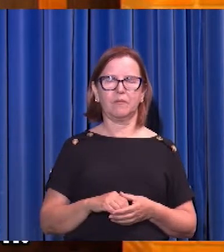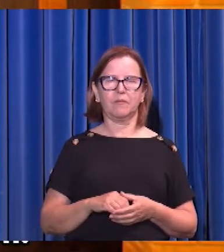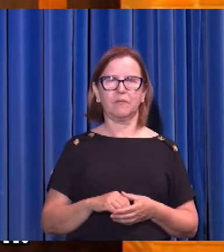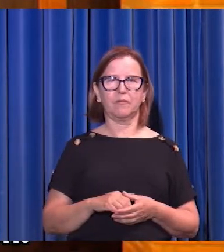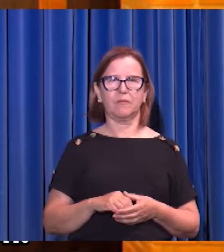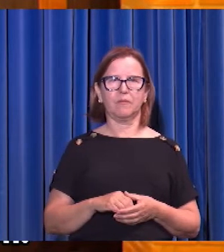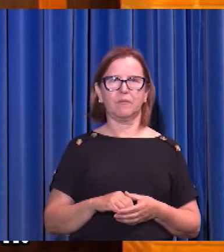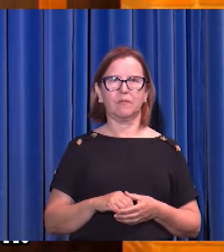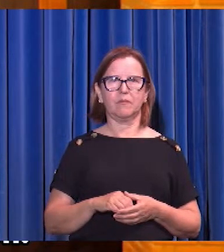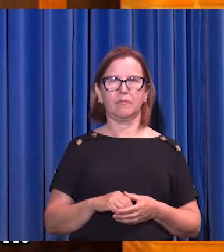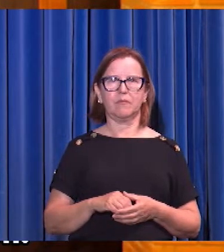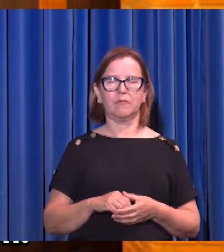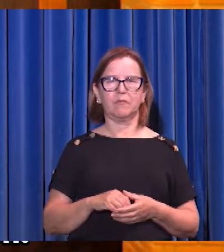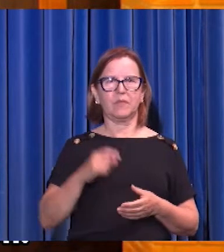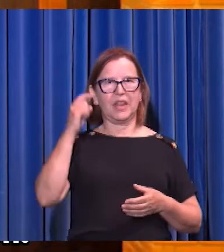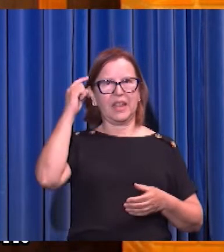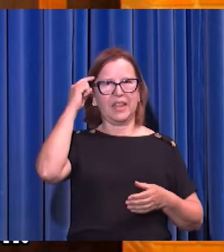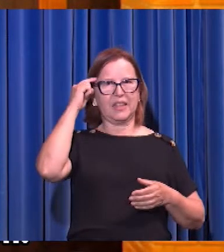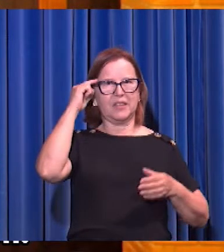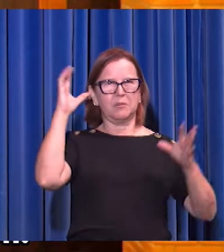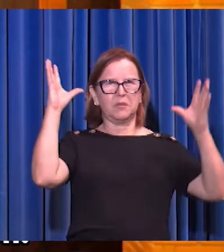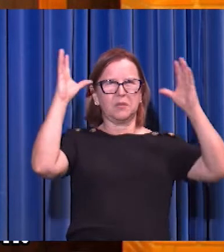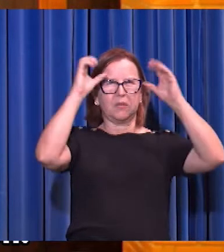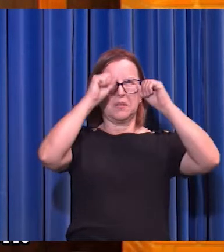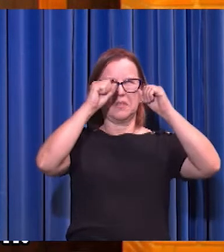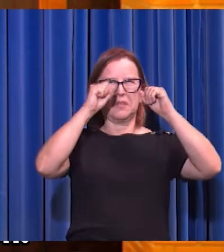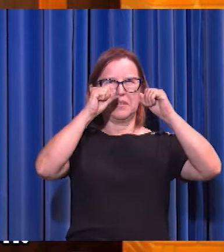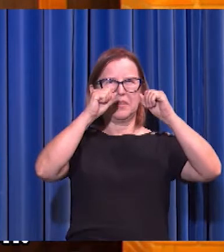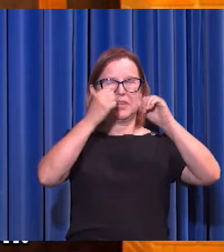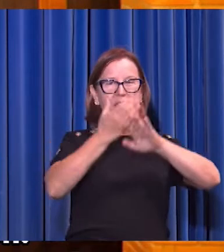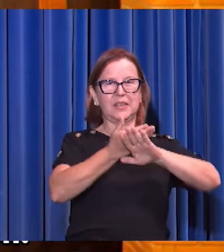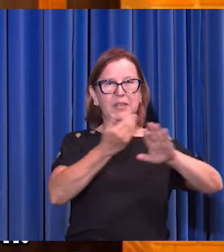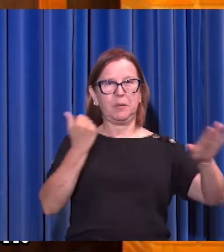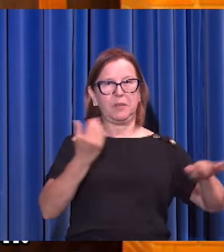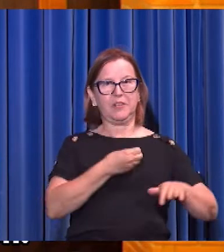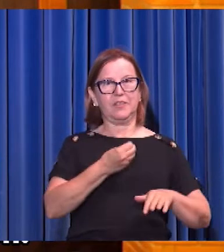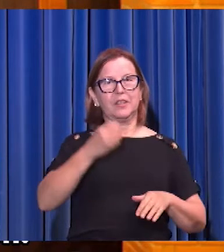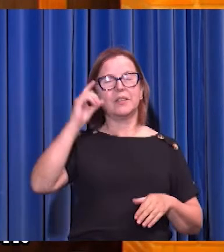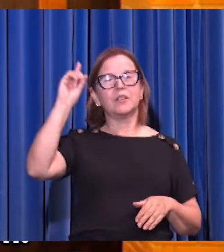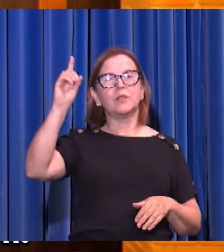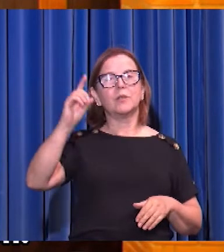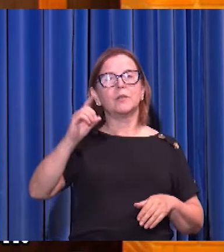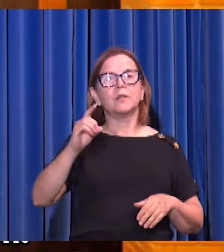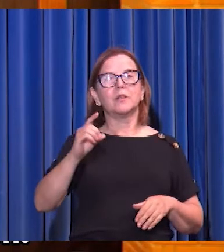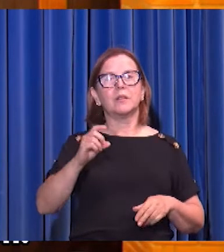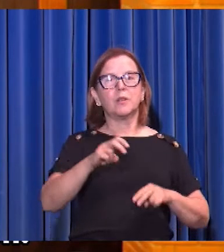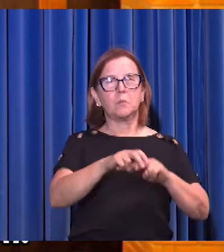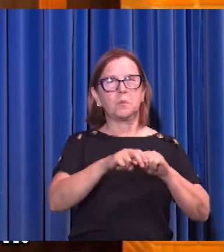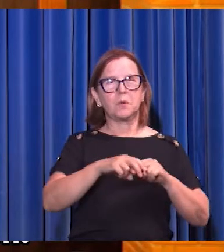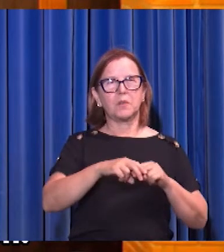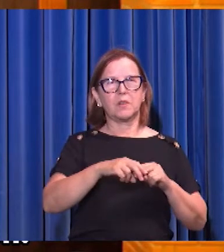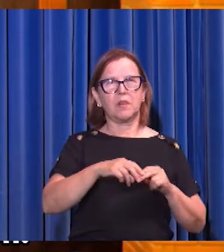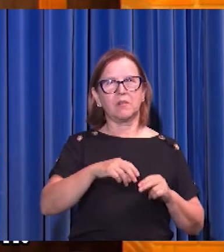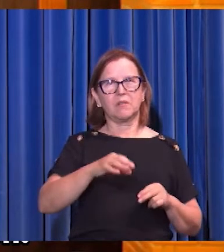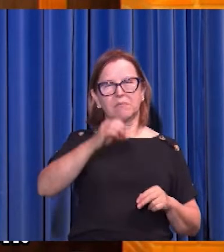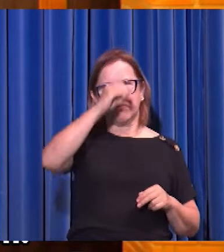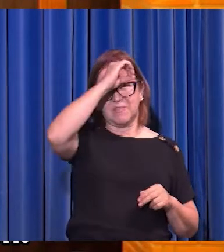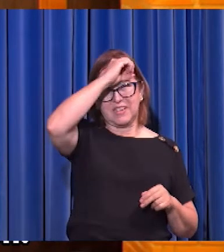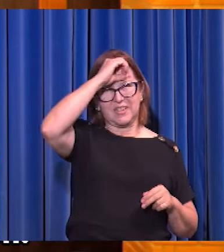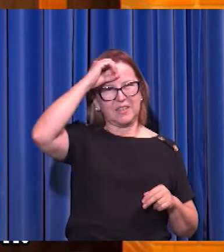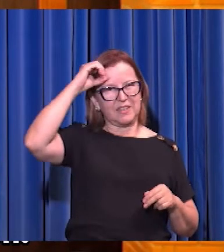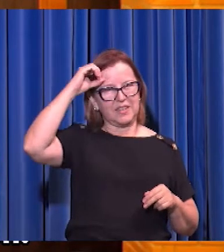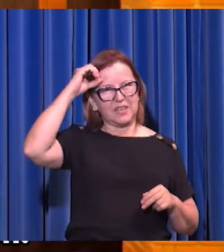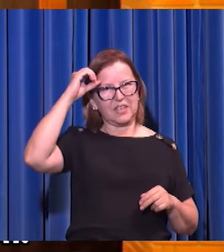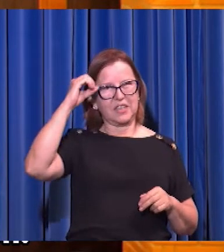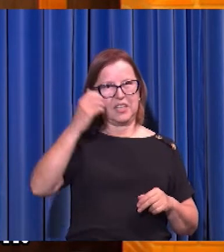Obscurecidos de entendimento, alheios à vida de Deus por causa da ignorância em que vivem, pela dureza do